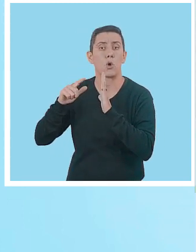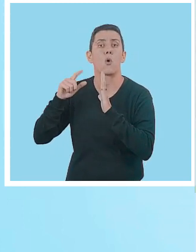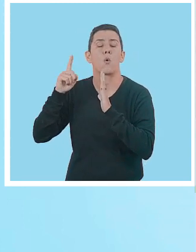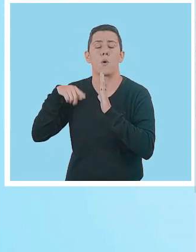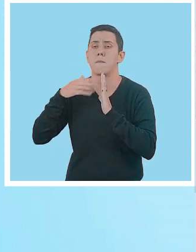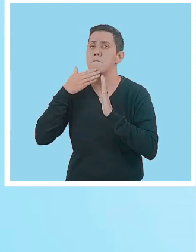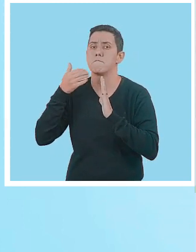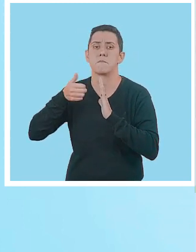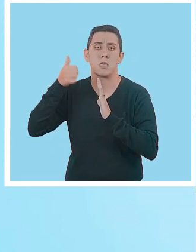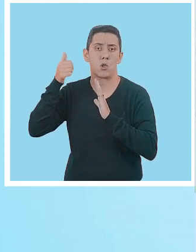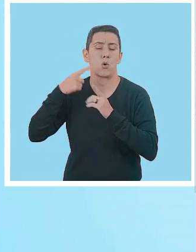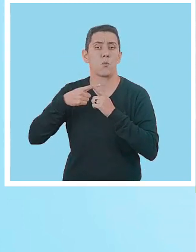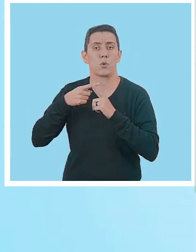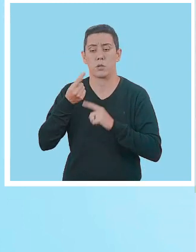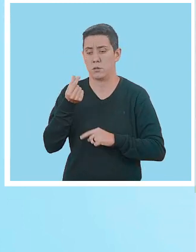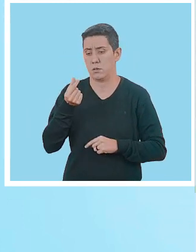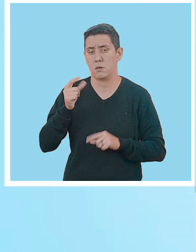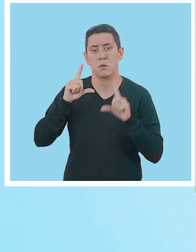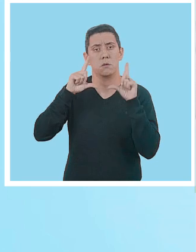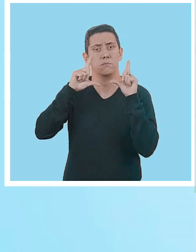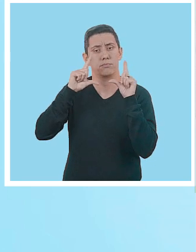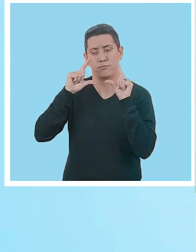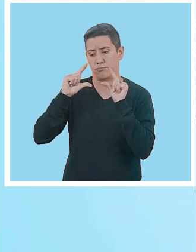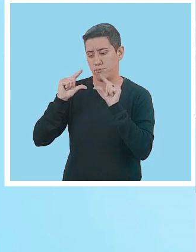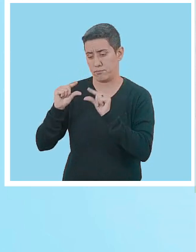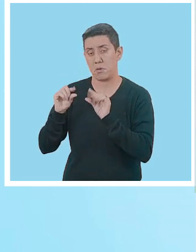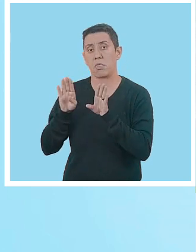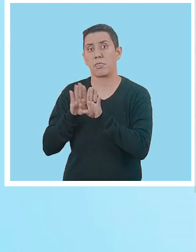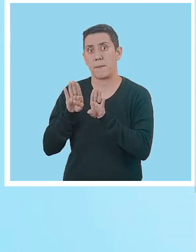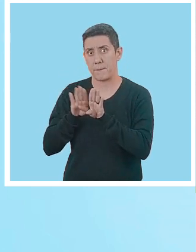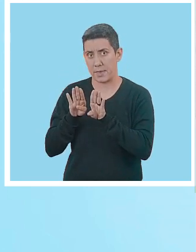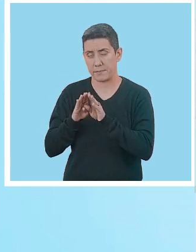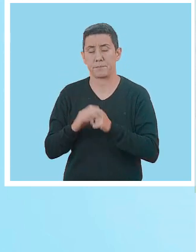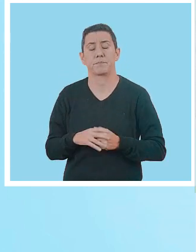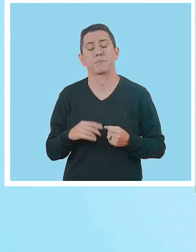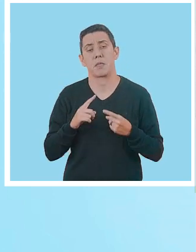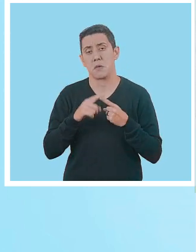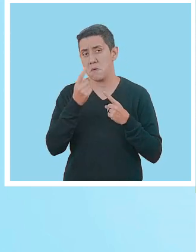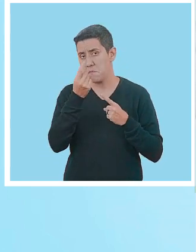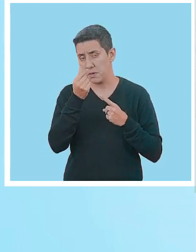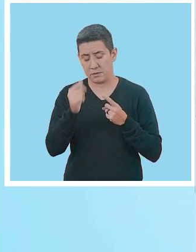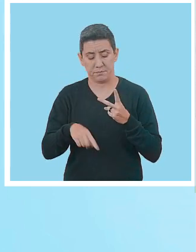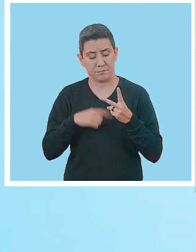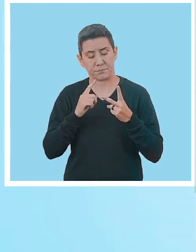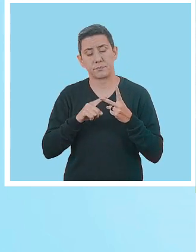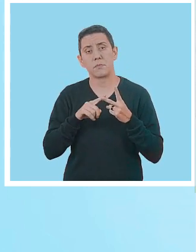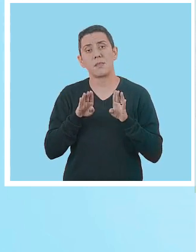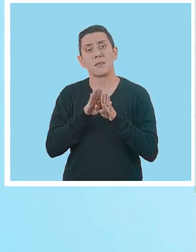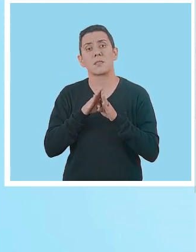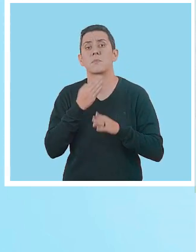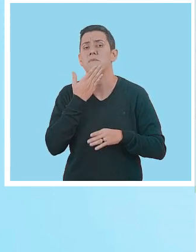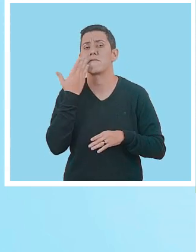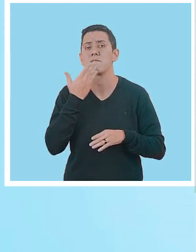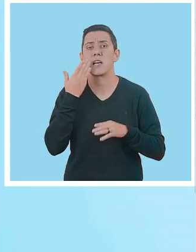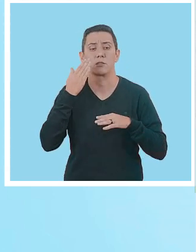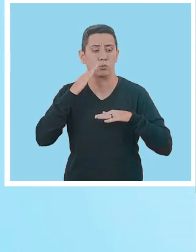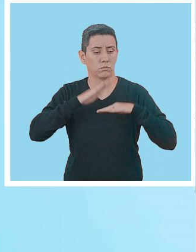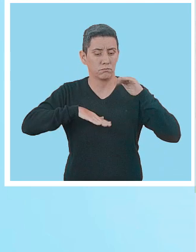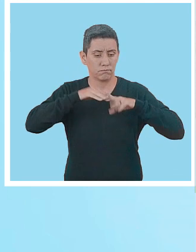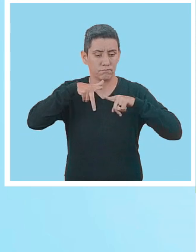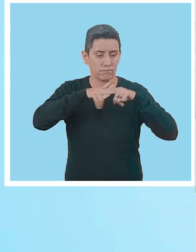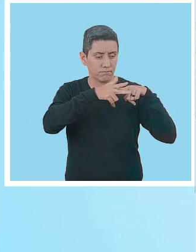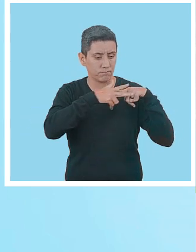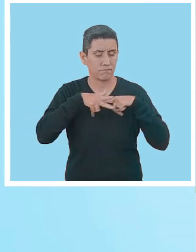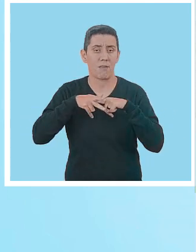vem caindo de forma abrupta nos últimos anos segundo é facilidade na instalação né então